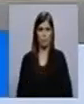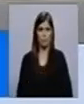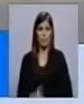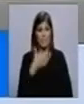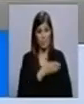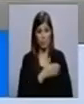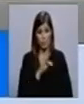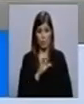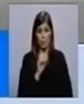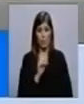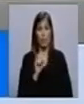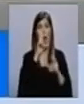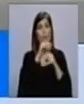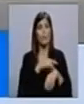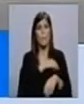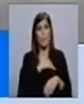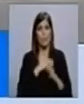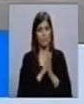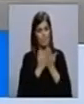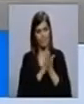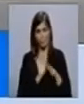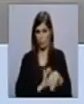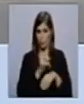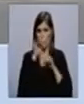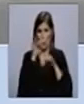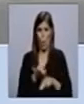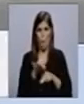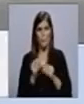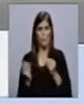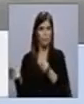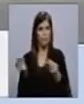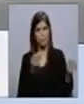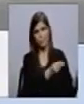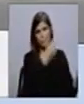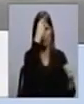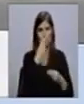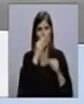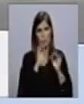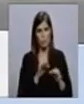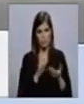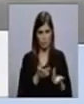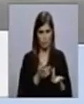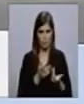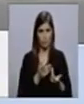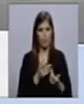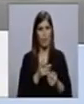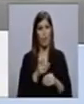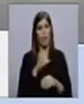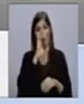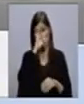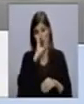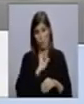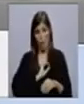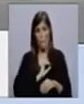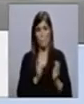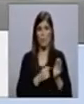140 novos médicos receberam as cédulas profissionais na cerimónia nacional do juramento de Hipócrates que decorreu na Covilhã. A falta de